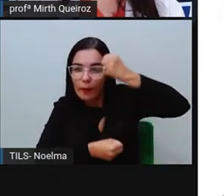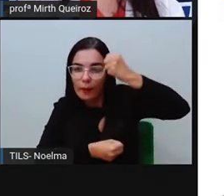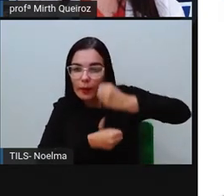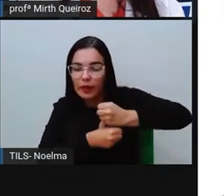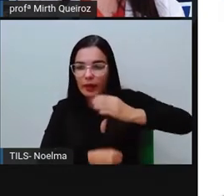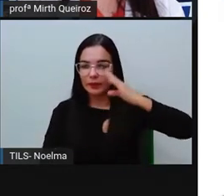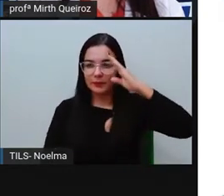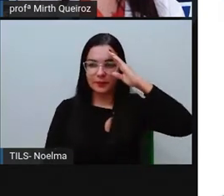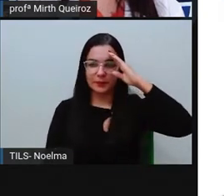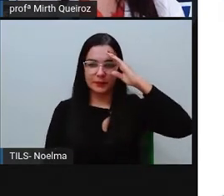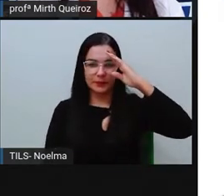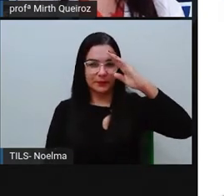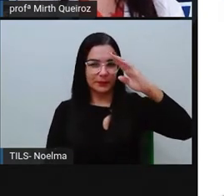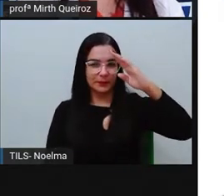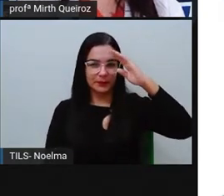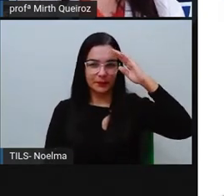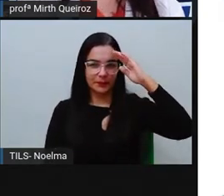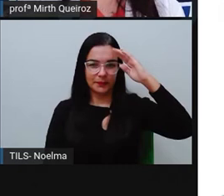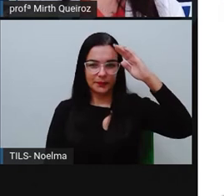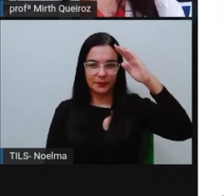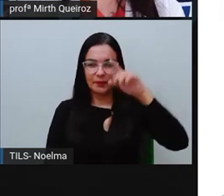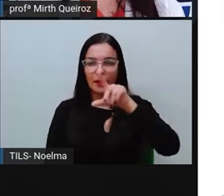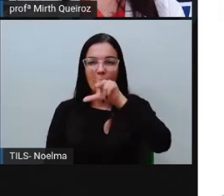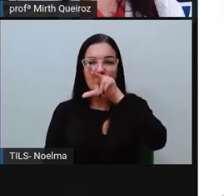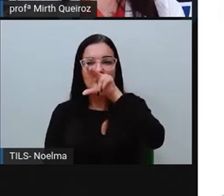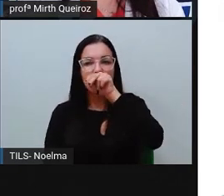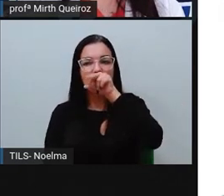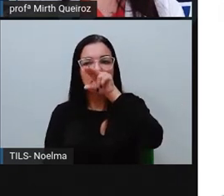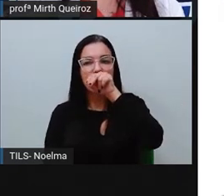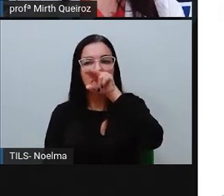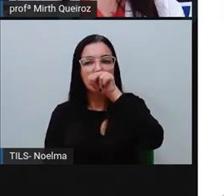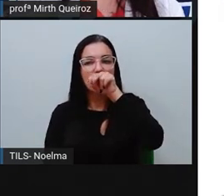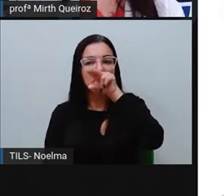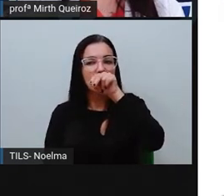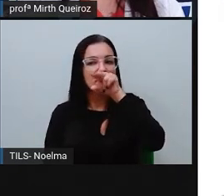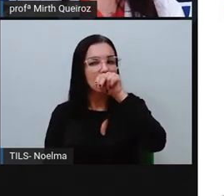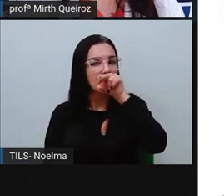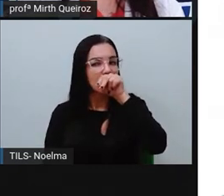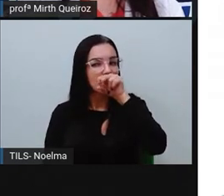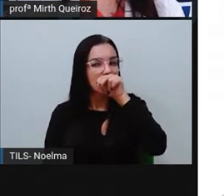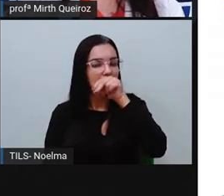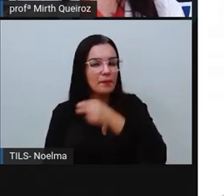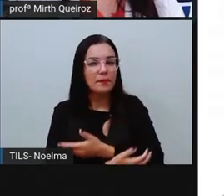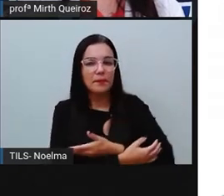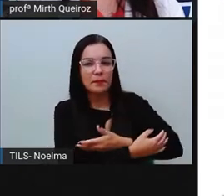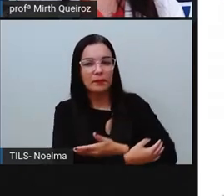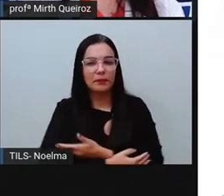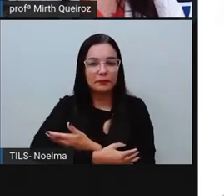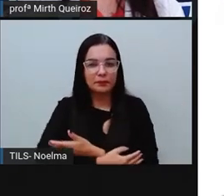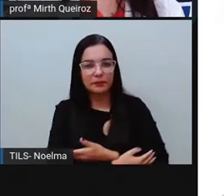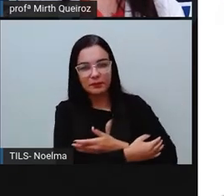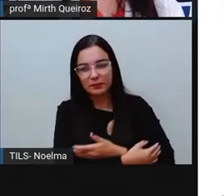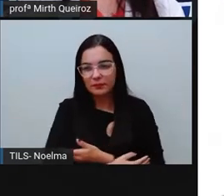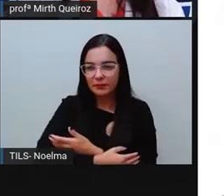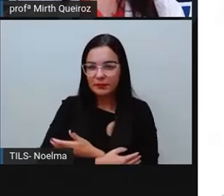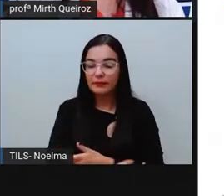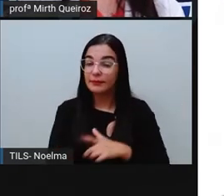marinheiro, patinho, tem o som de nhe, né? Nhe, ó,